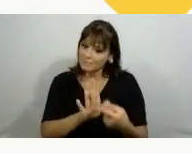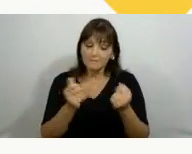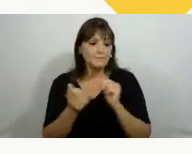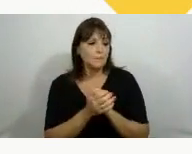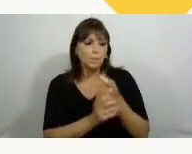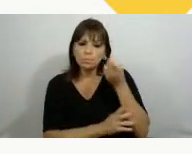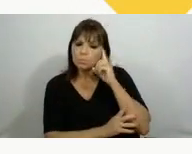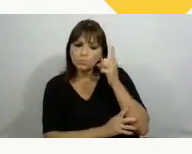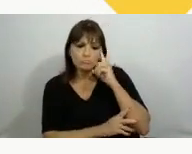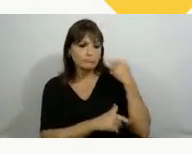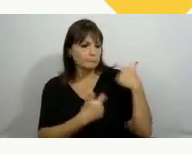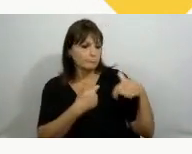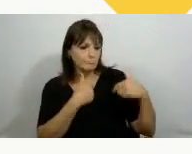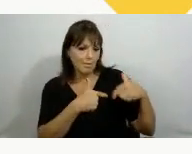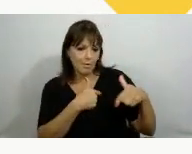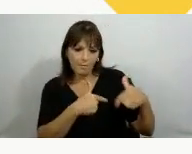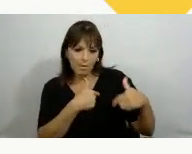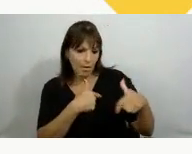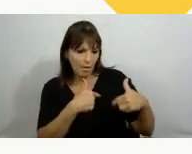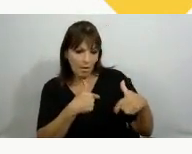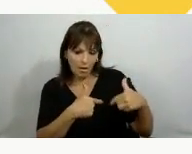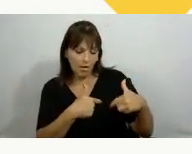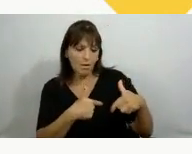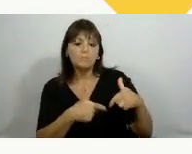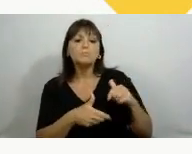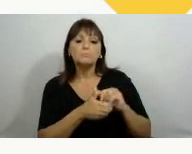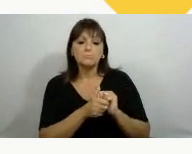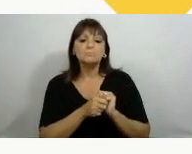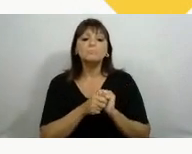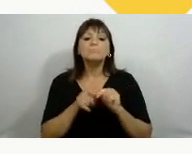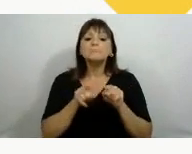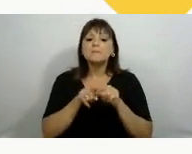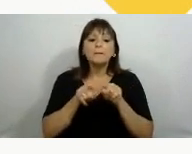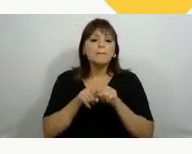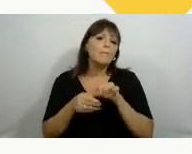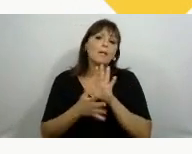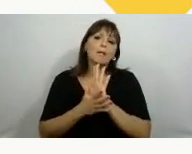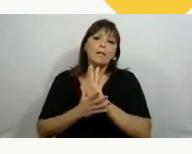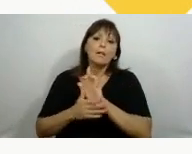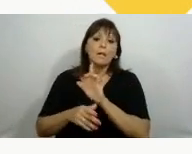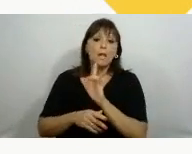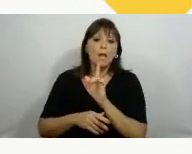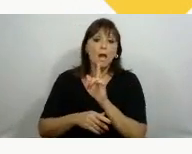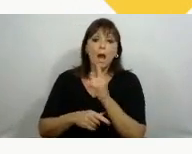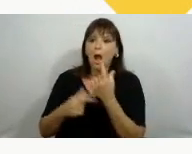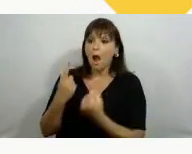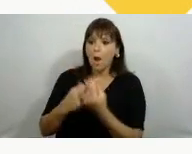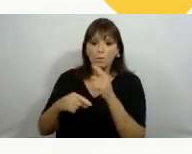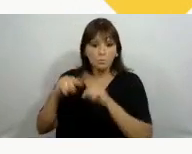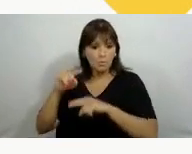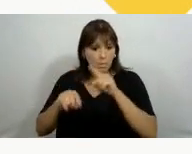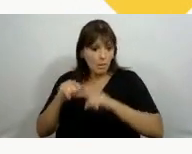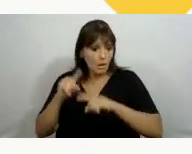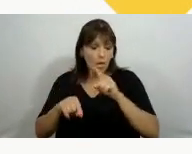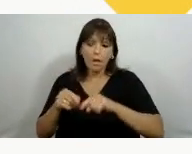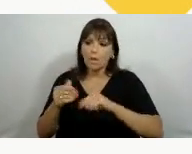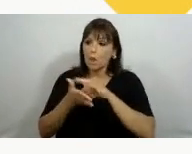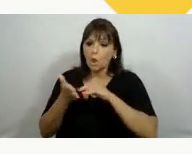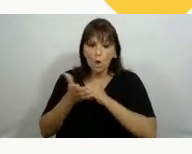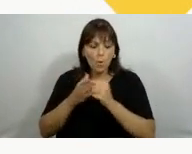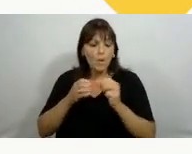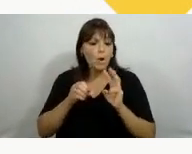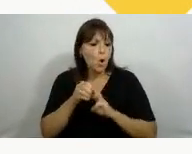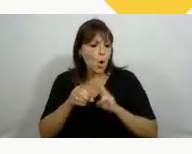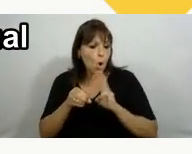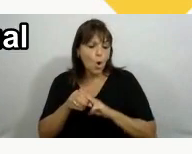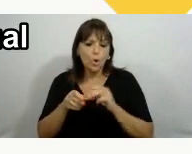vai falar um pouquinho mais também. Até mesmo nos materiais que vocês podem fazer. Pode fazer um documento no Word, ter uma imagem, você também pode